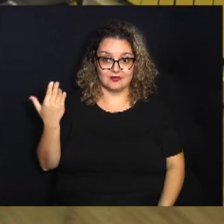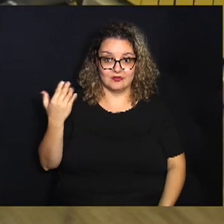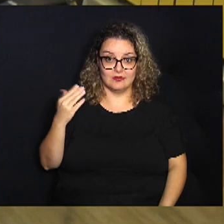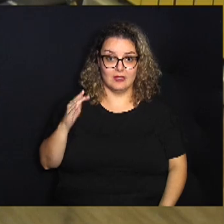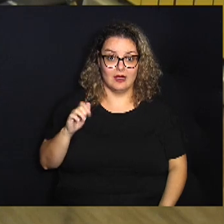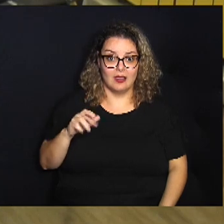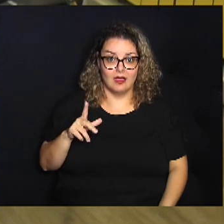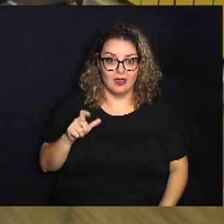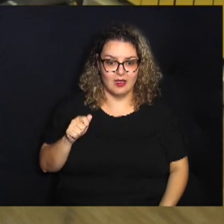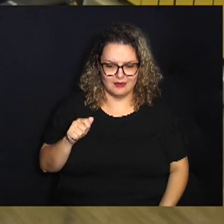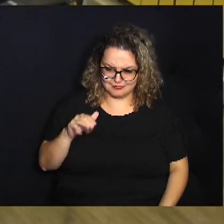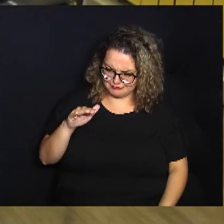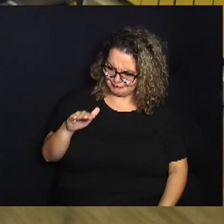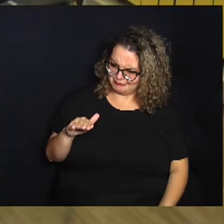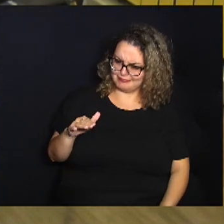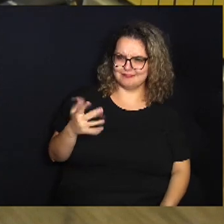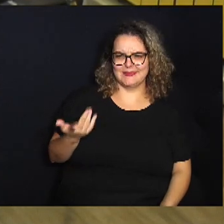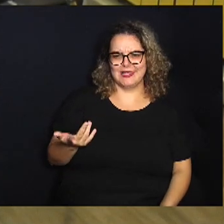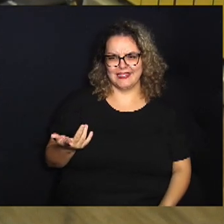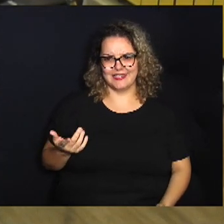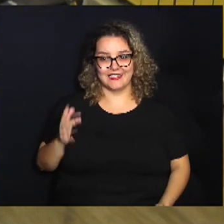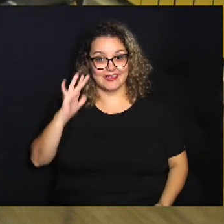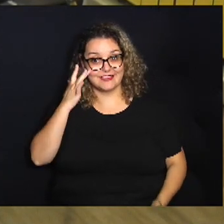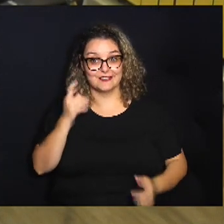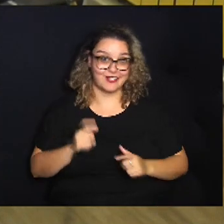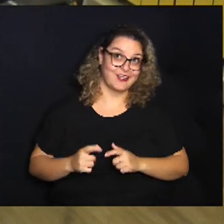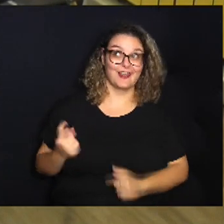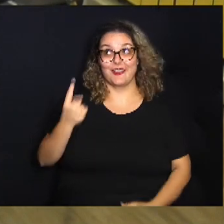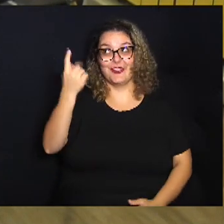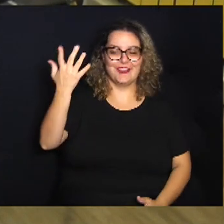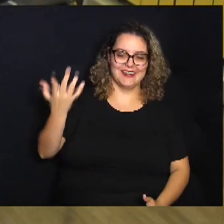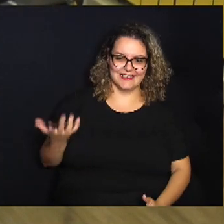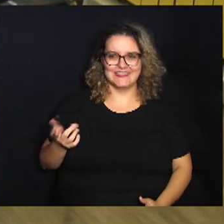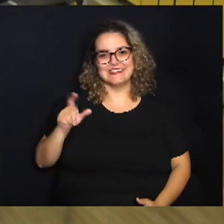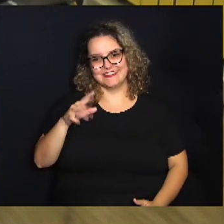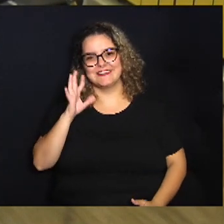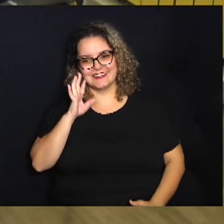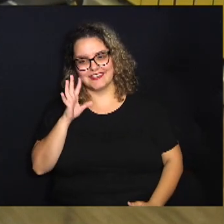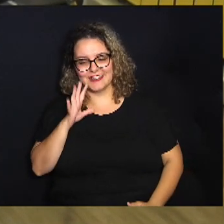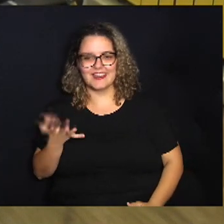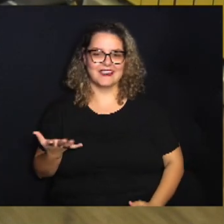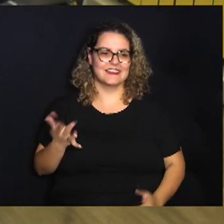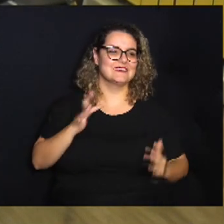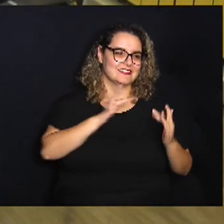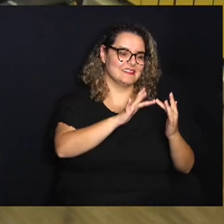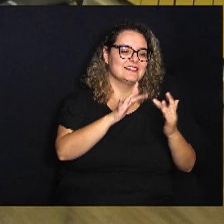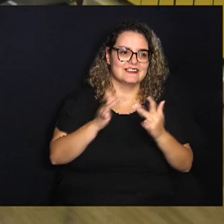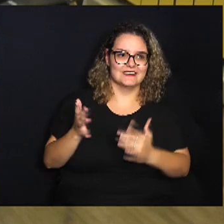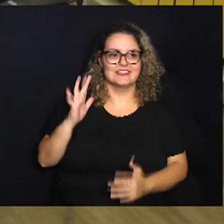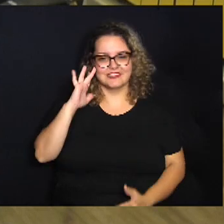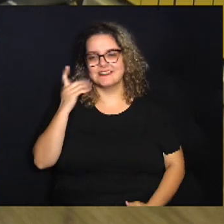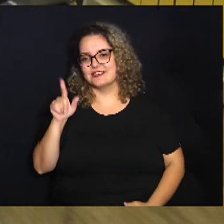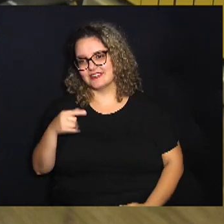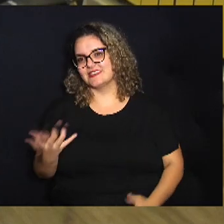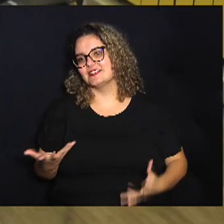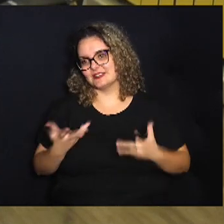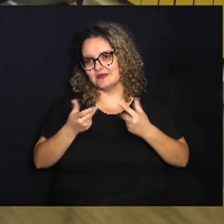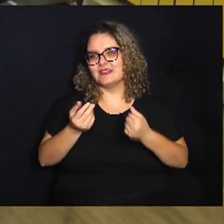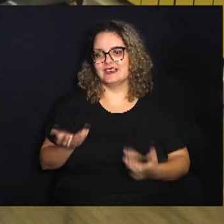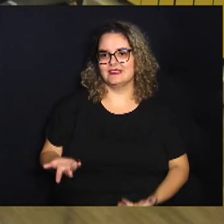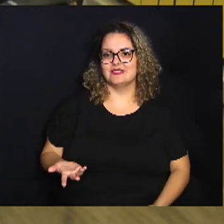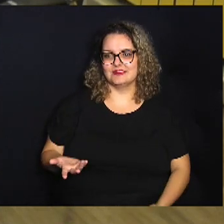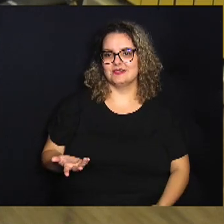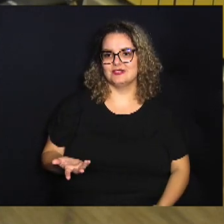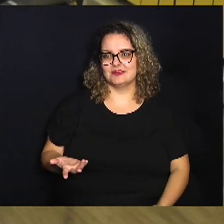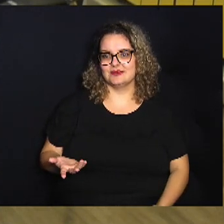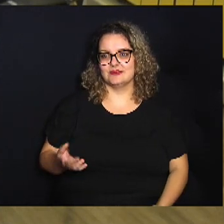e falei, nossa, ela é pequena, porque acho que é grande, né? Mas foi muito interessante. Assim, esse contato eu acho que é sensacional